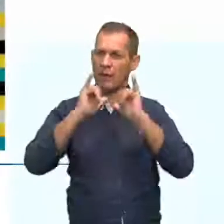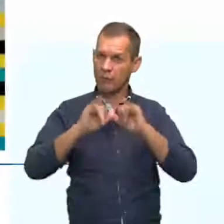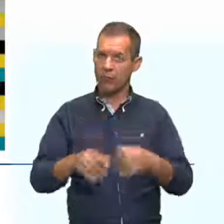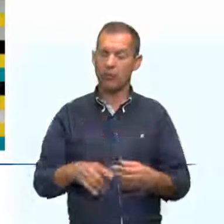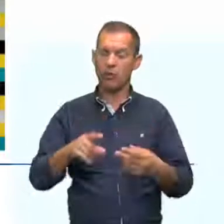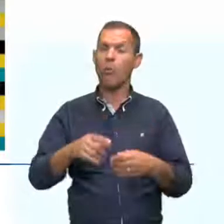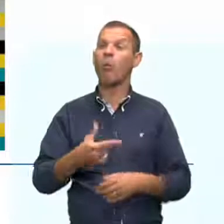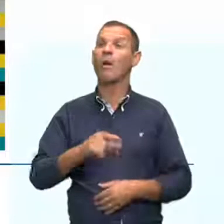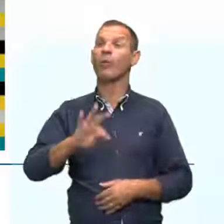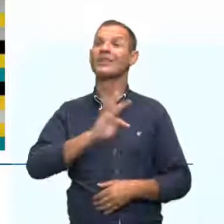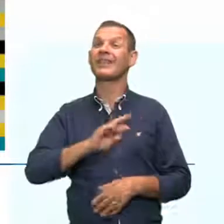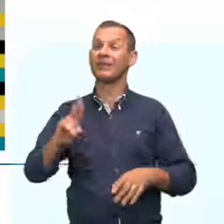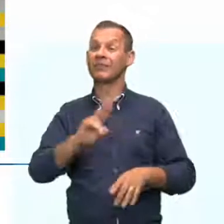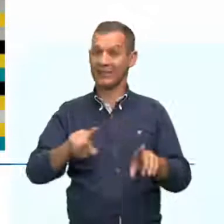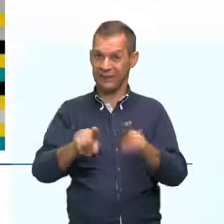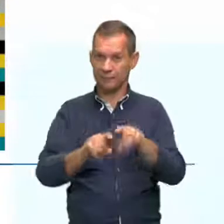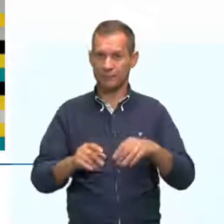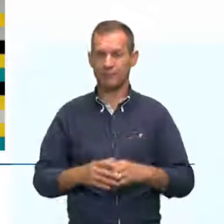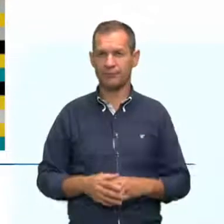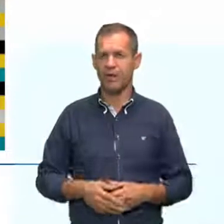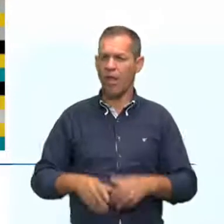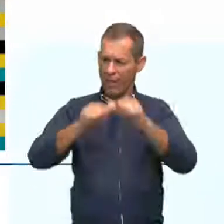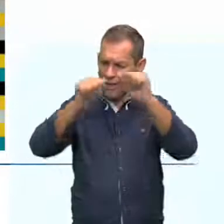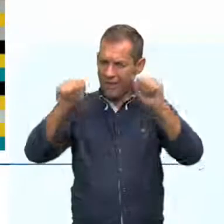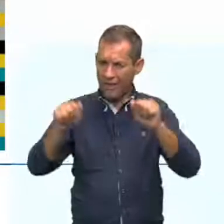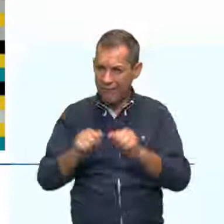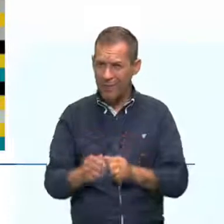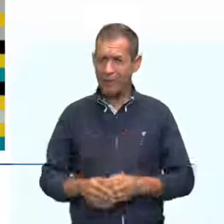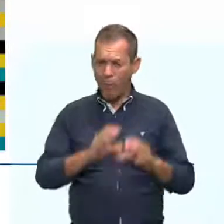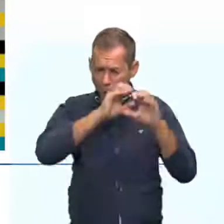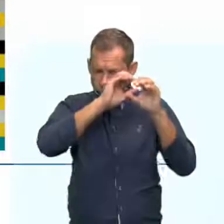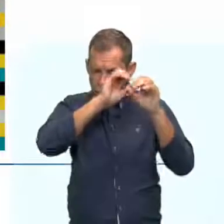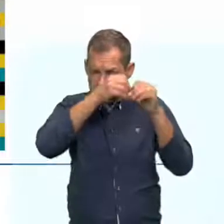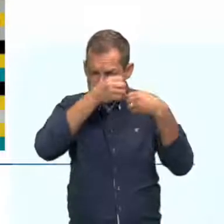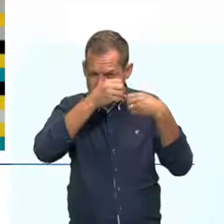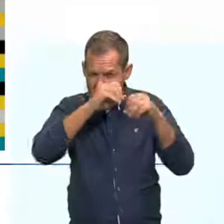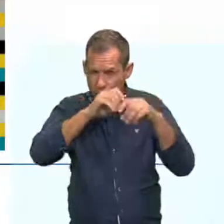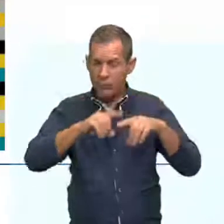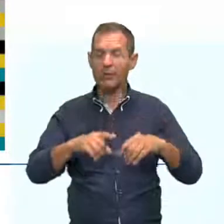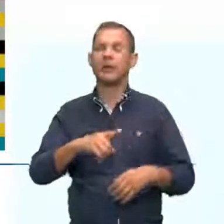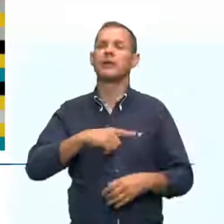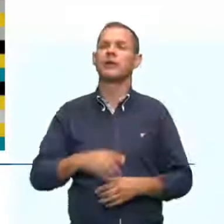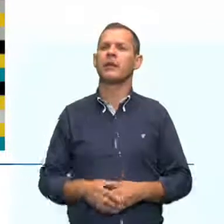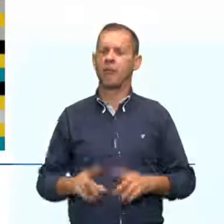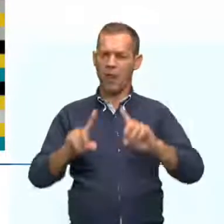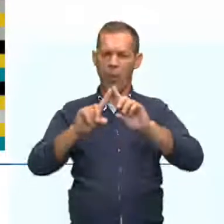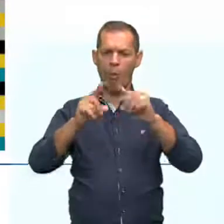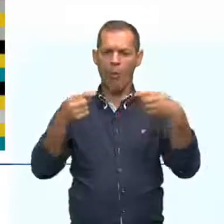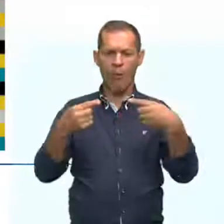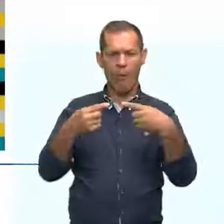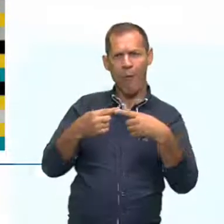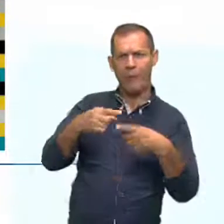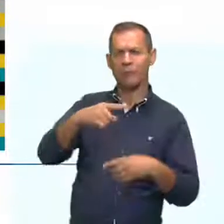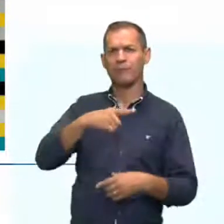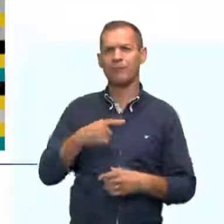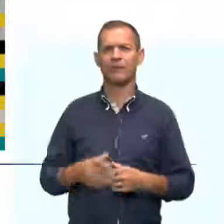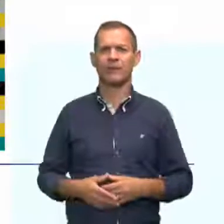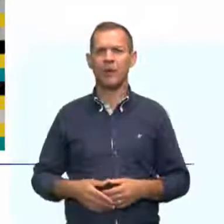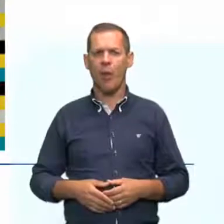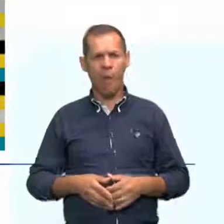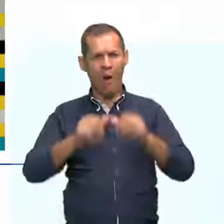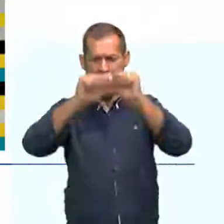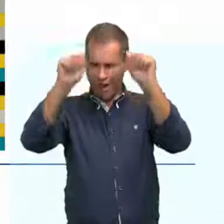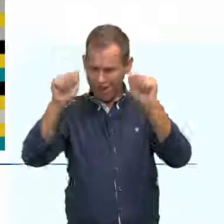outra técnica também é utilizar imagens microscópicas. Digamos que em um quadradinho desse tem